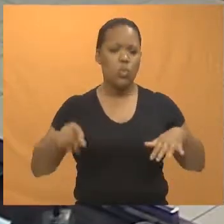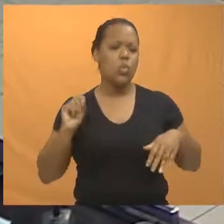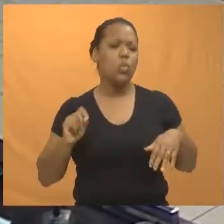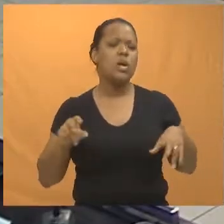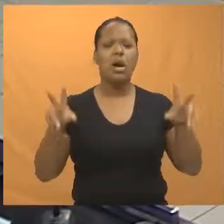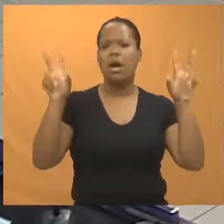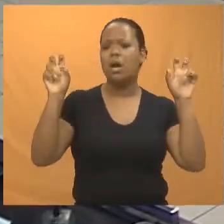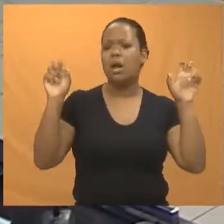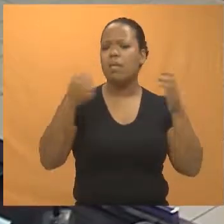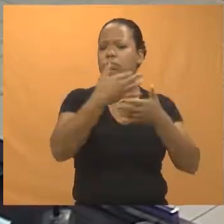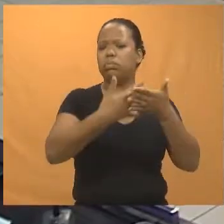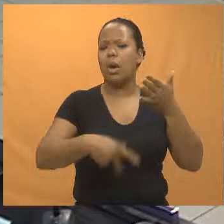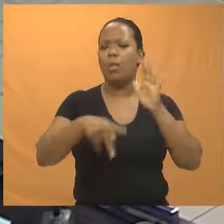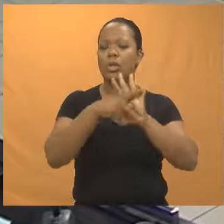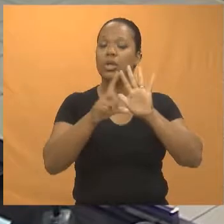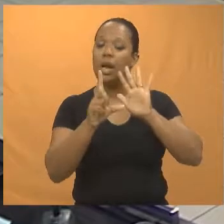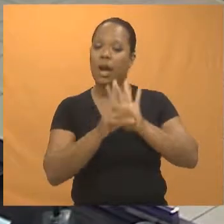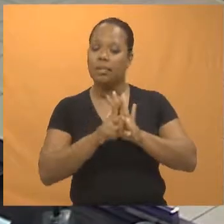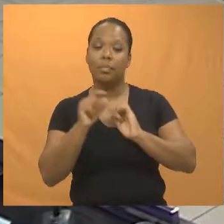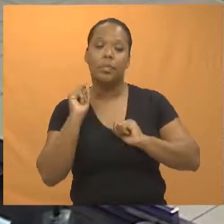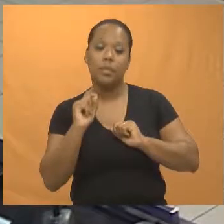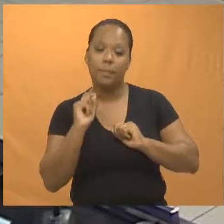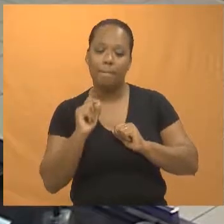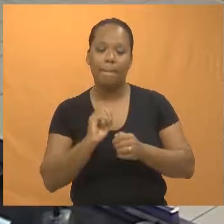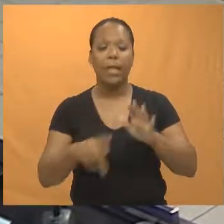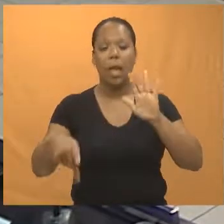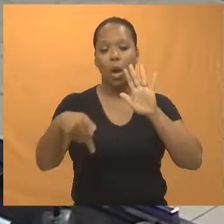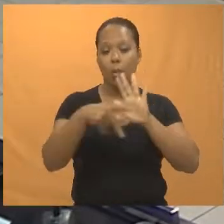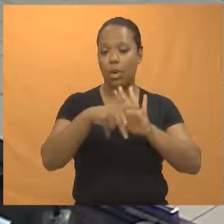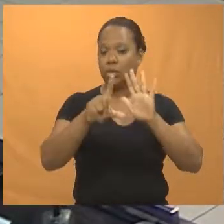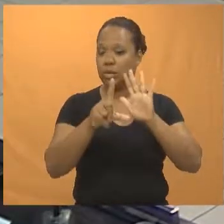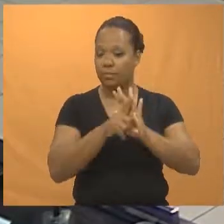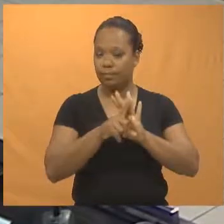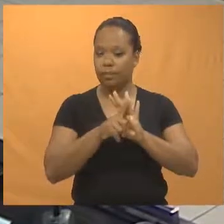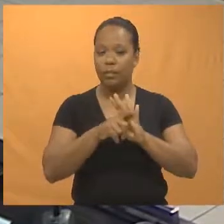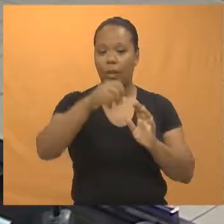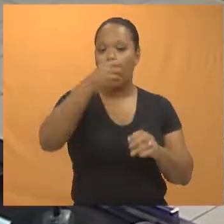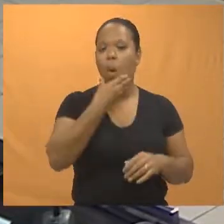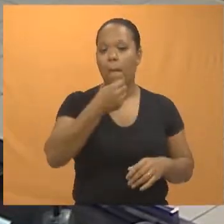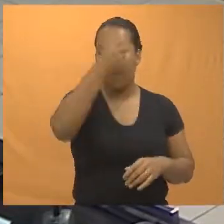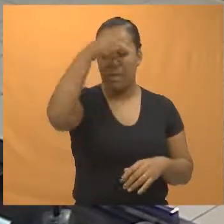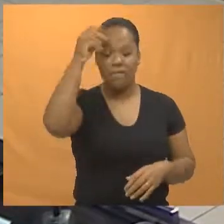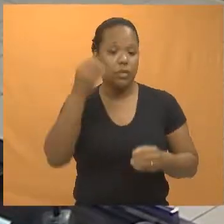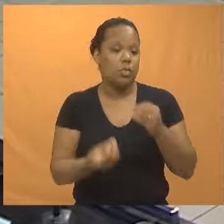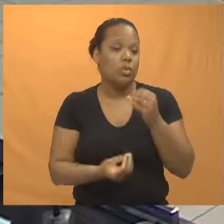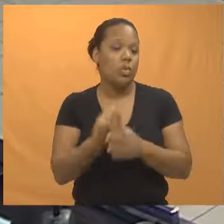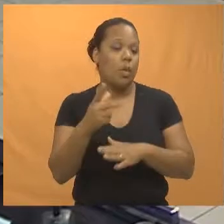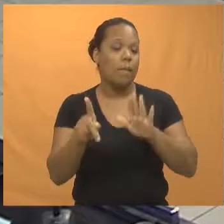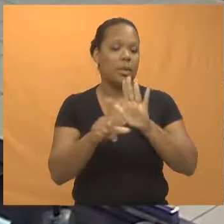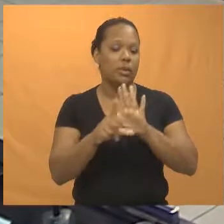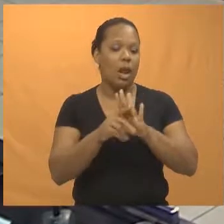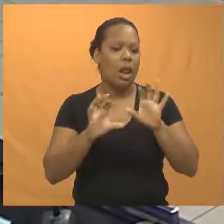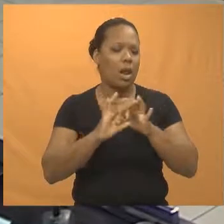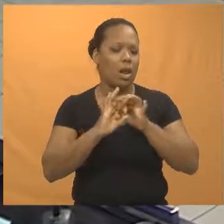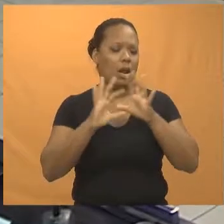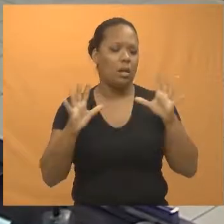trata a votação desse projeto. Trata-se de um projeto de lei de autoria do prefeito Isaías Santana, que autoriza